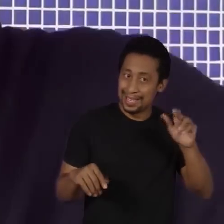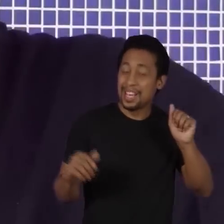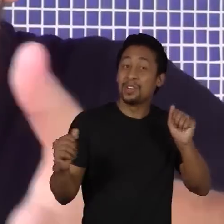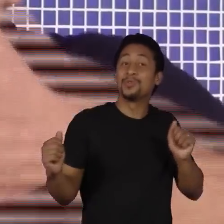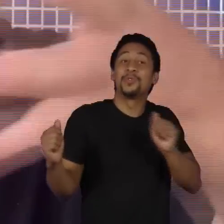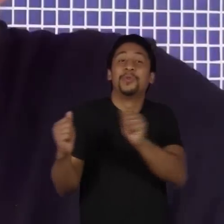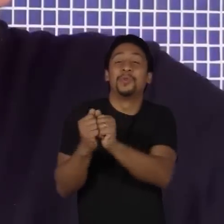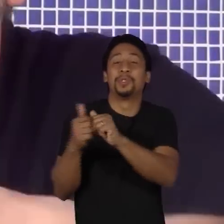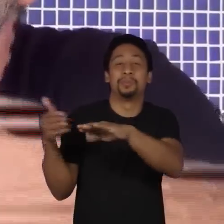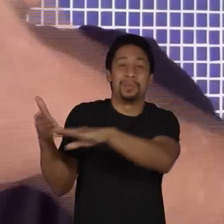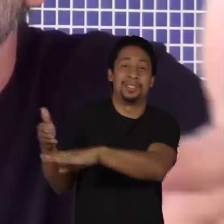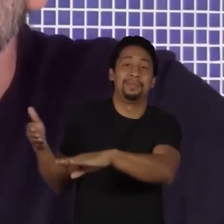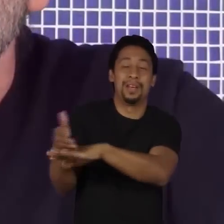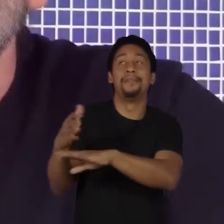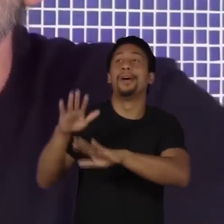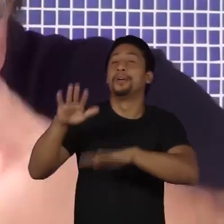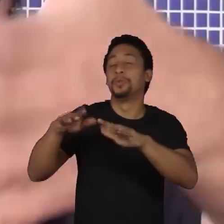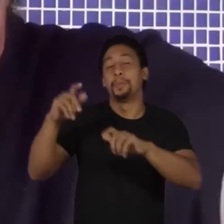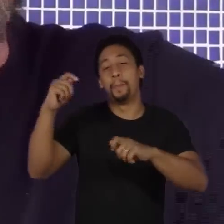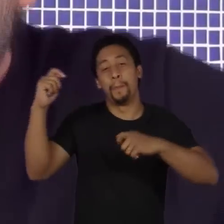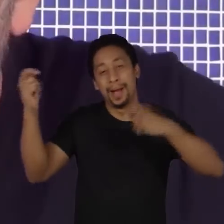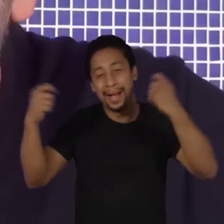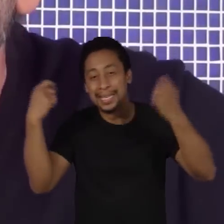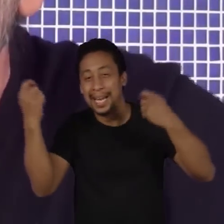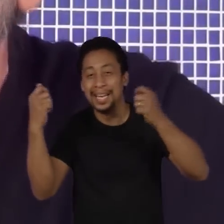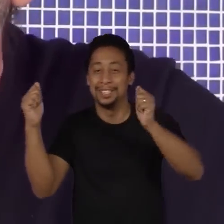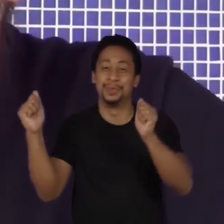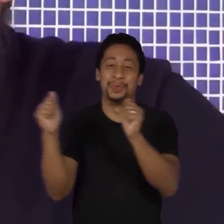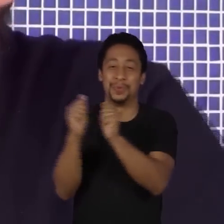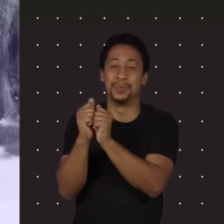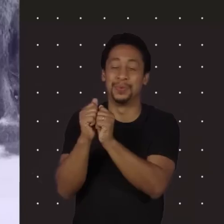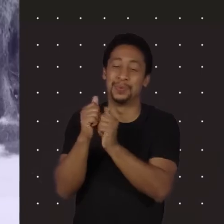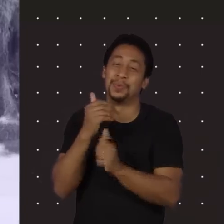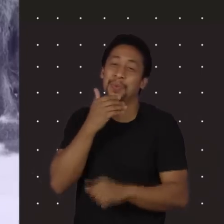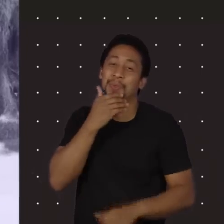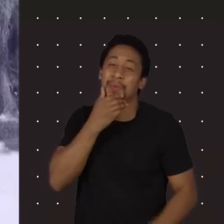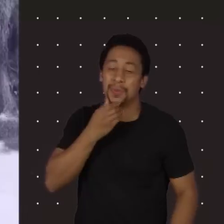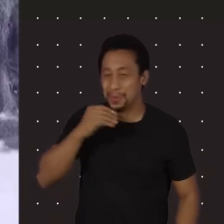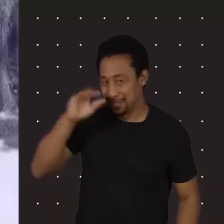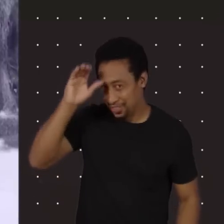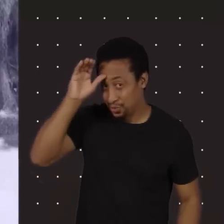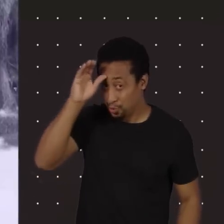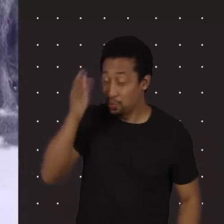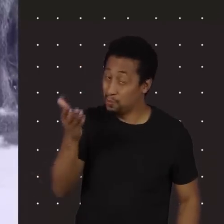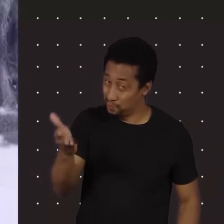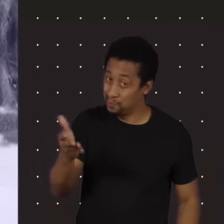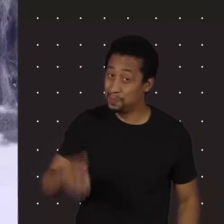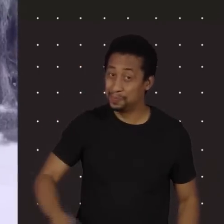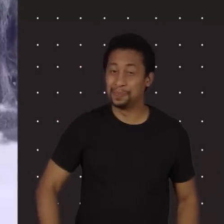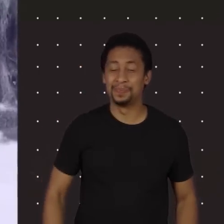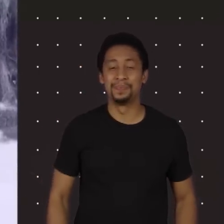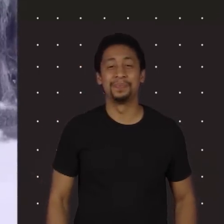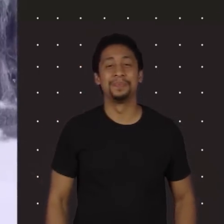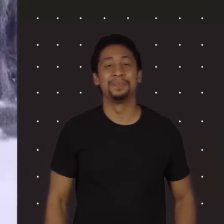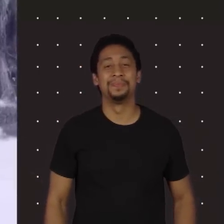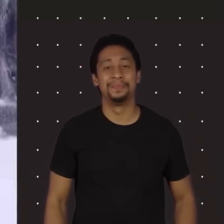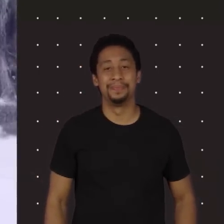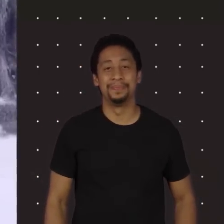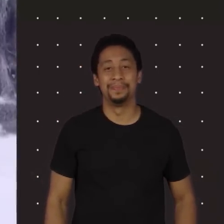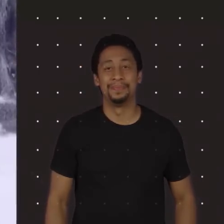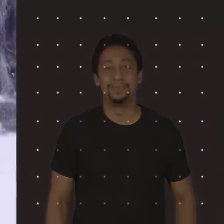do tio, no Nick Bar, né? Ó delícia de começar,